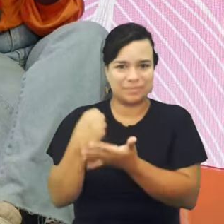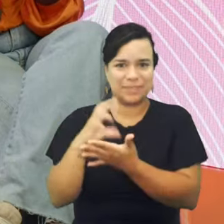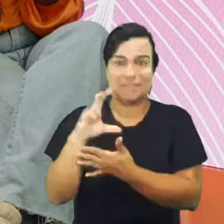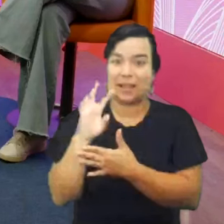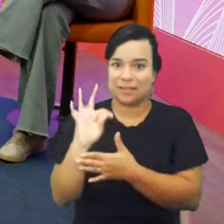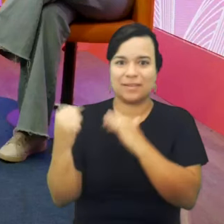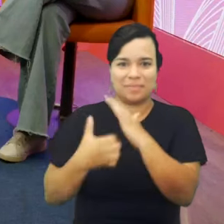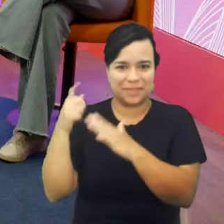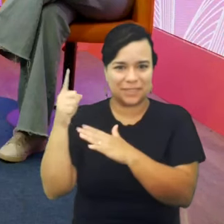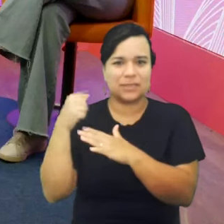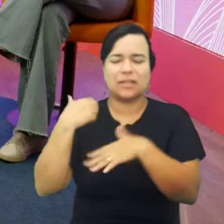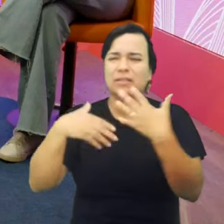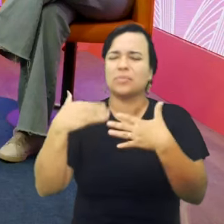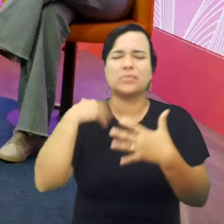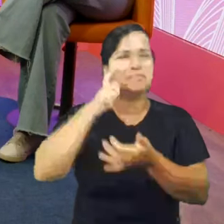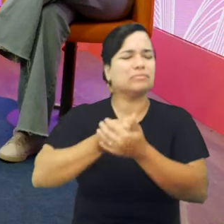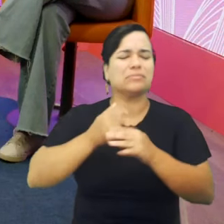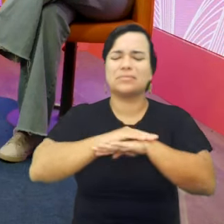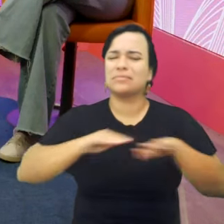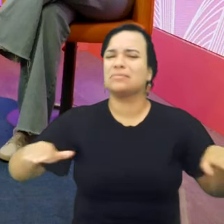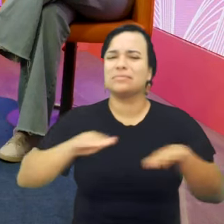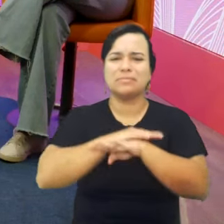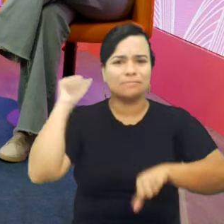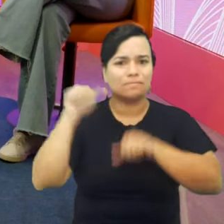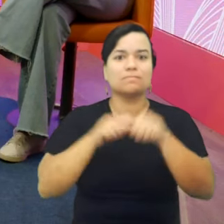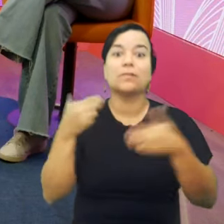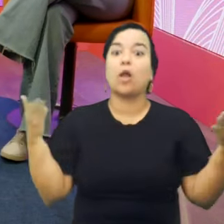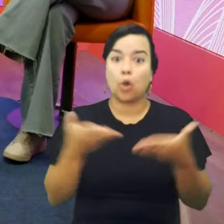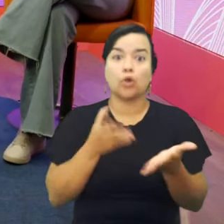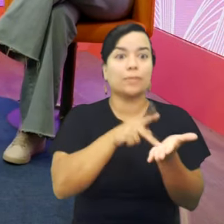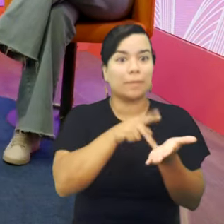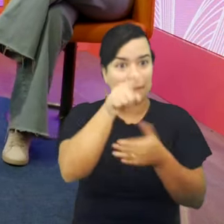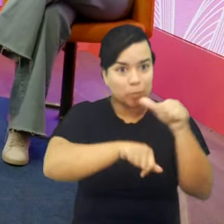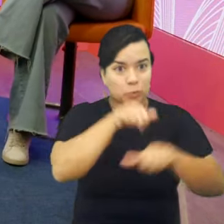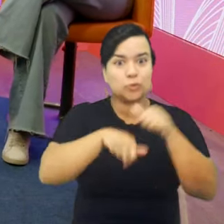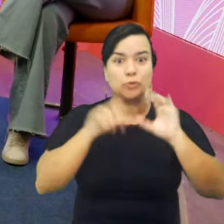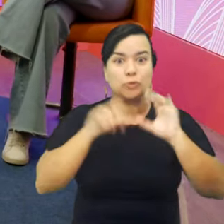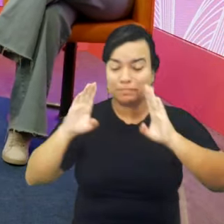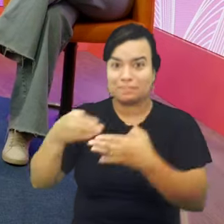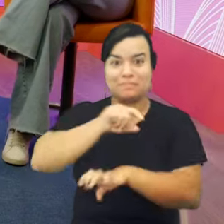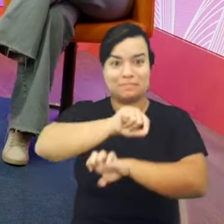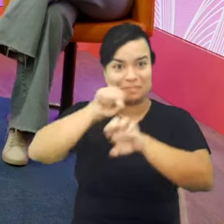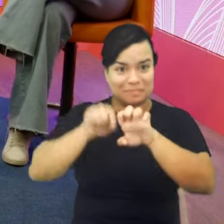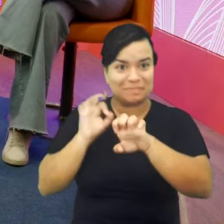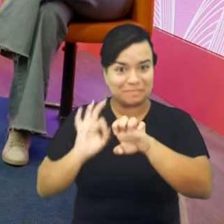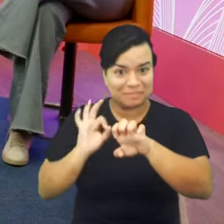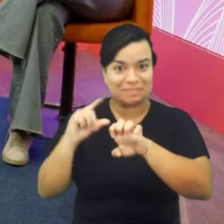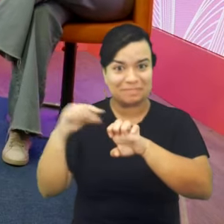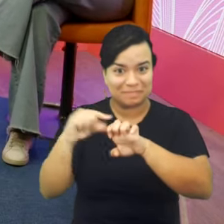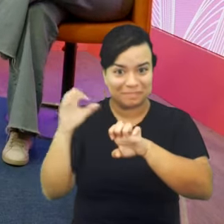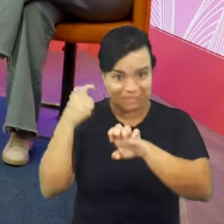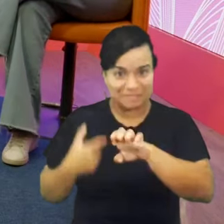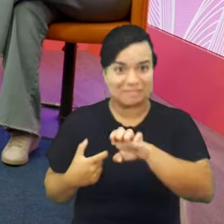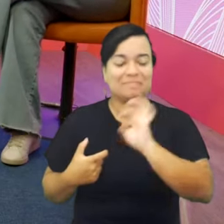Ah, então você realmente hoje se dedica ao empreendedorismo. Faz você... um bem. Aê, gente!